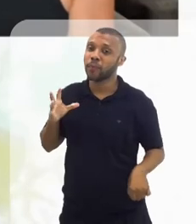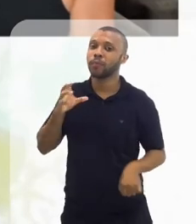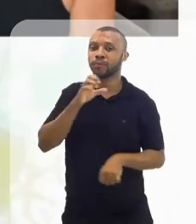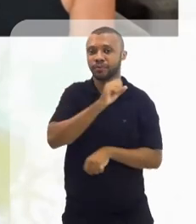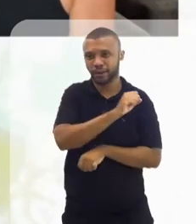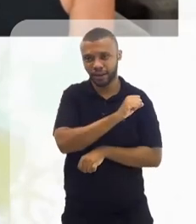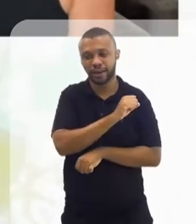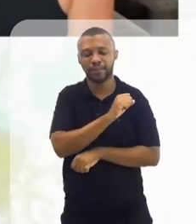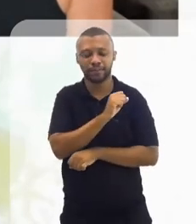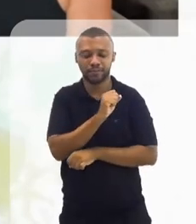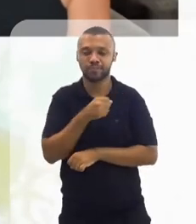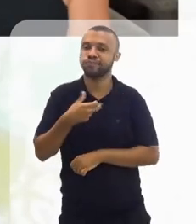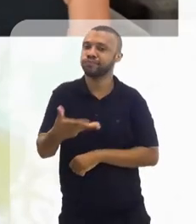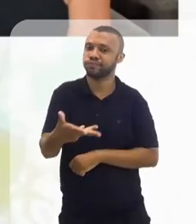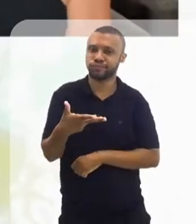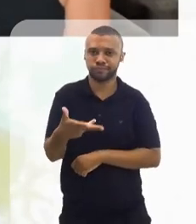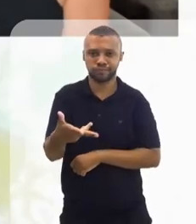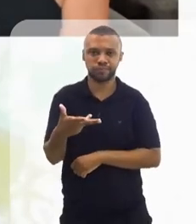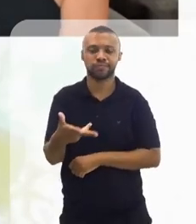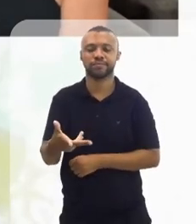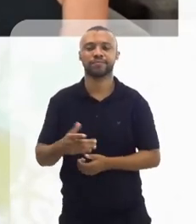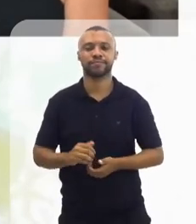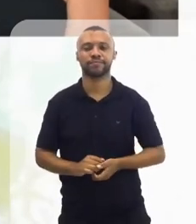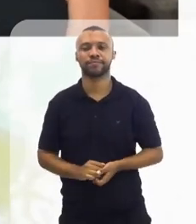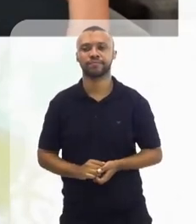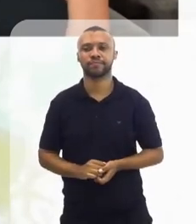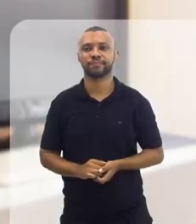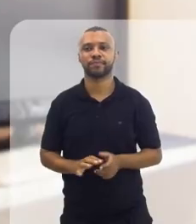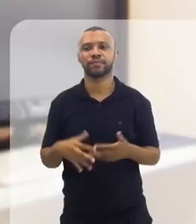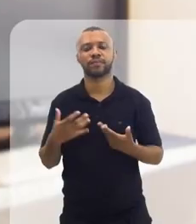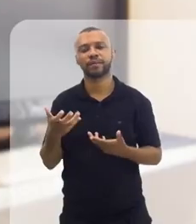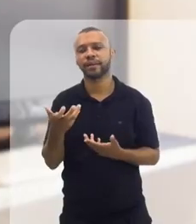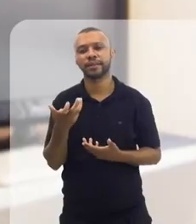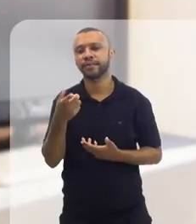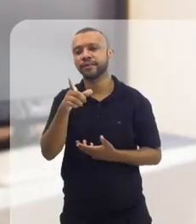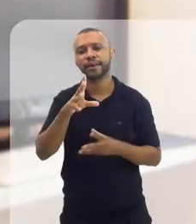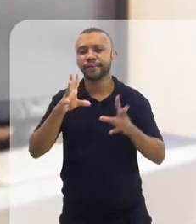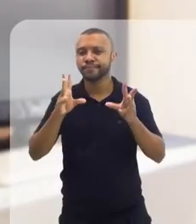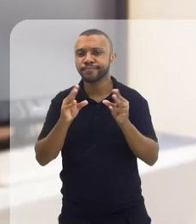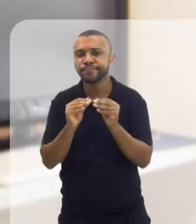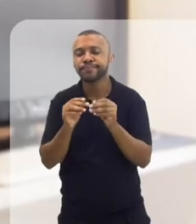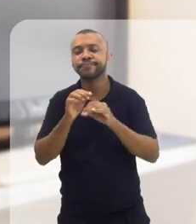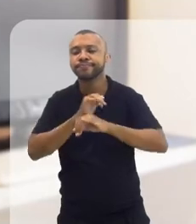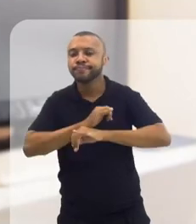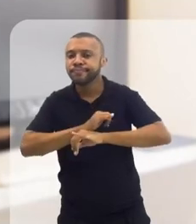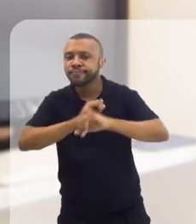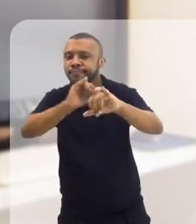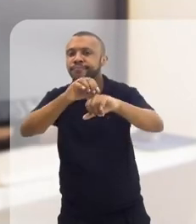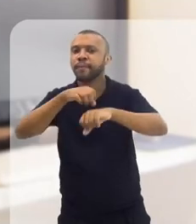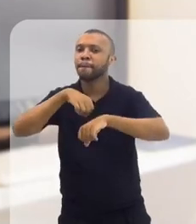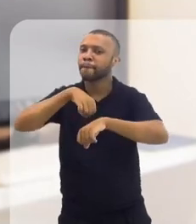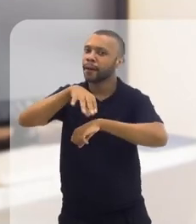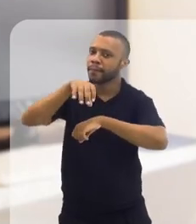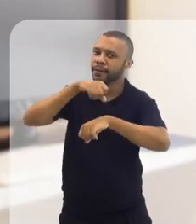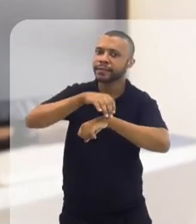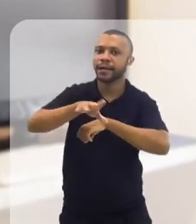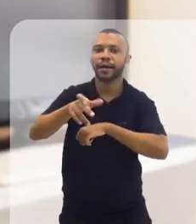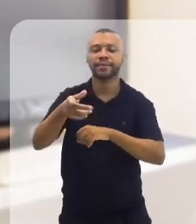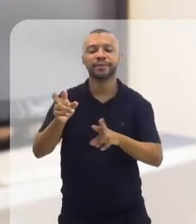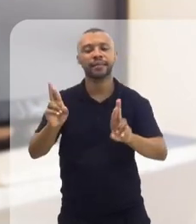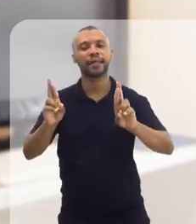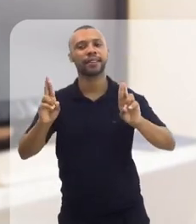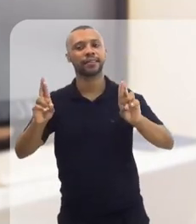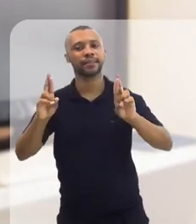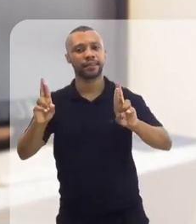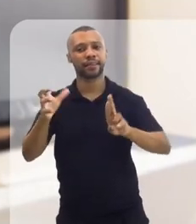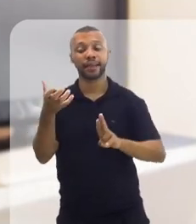é, passa muito rápido, o papo é bom, passa voando. E eu queria que você deixasse aqui uma mensagem, alguma coisa que você queria,